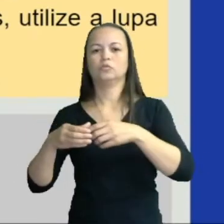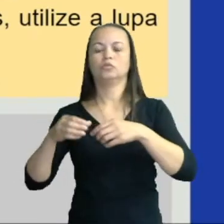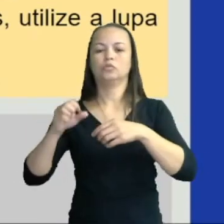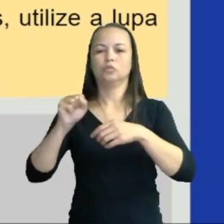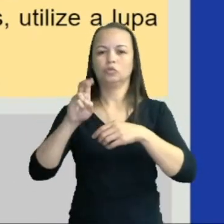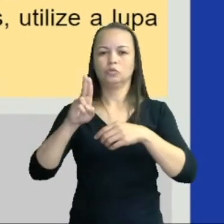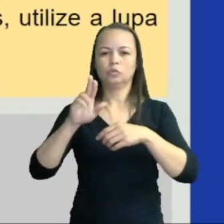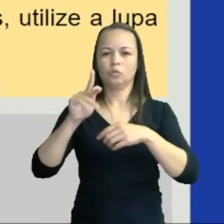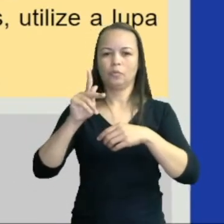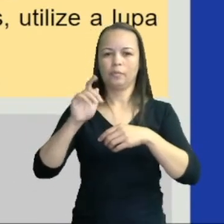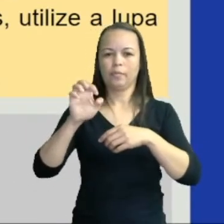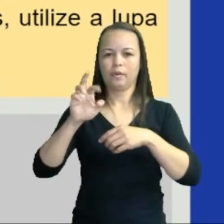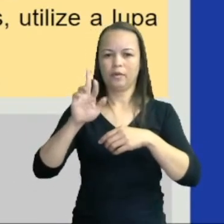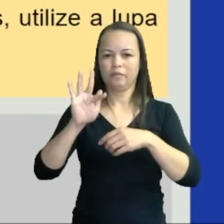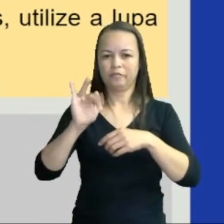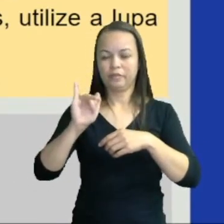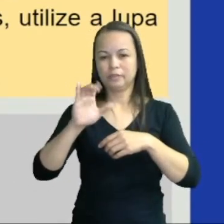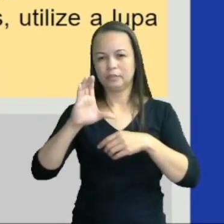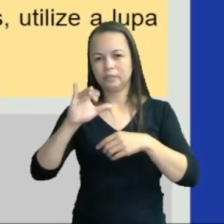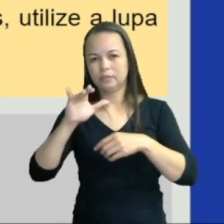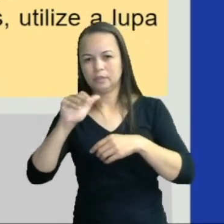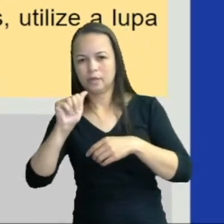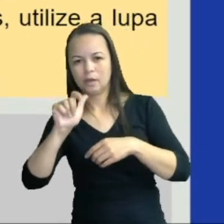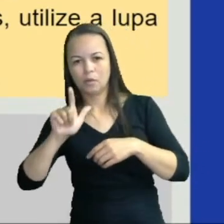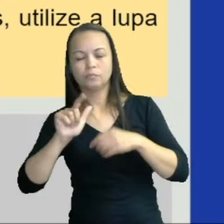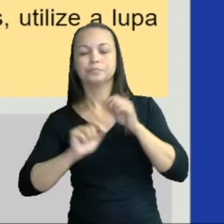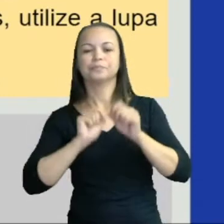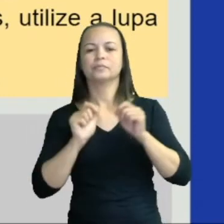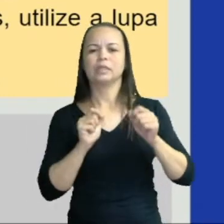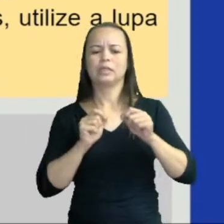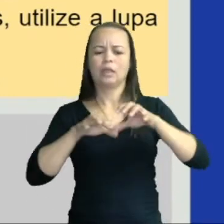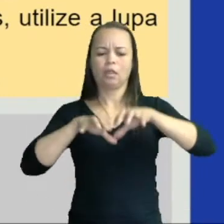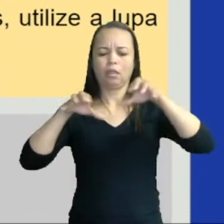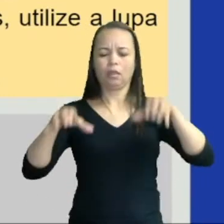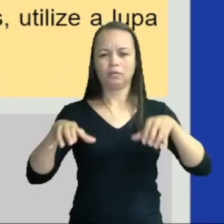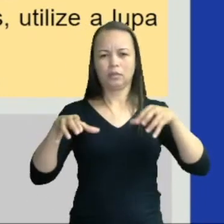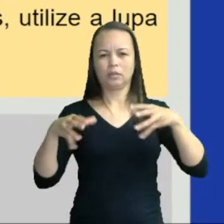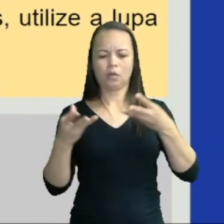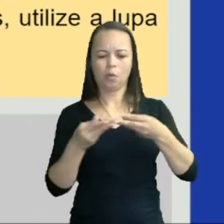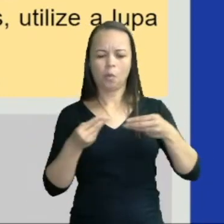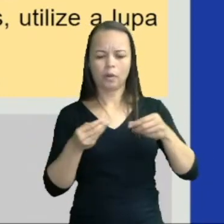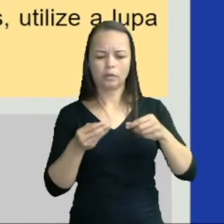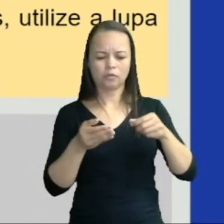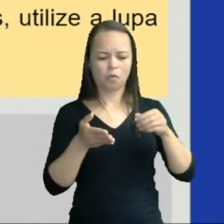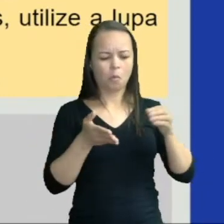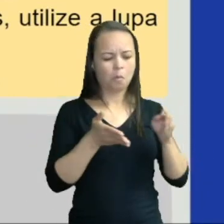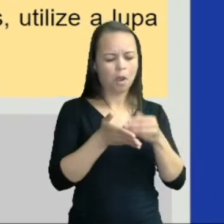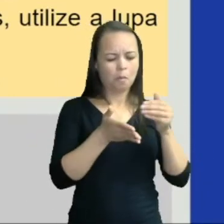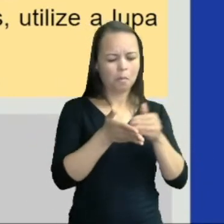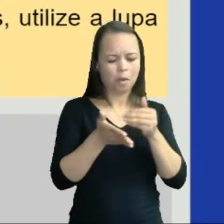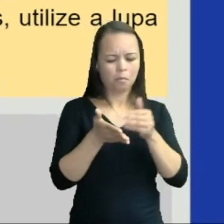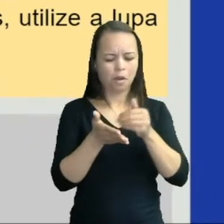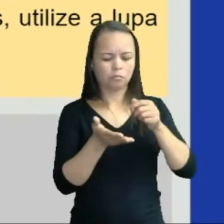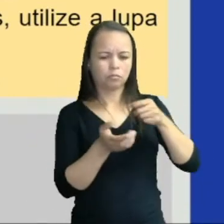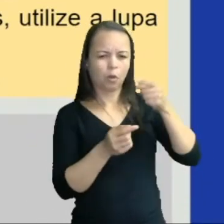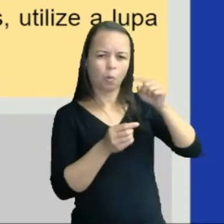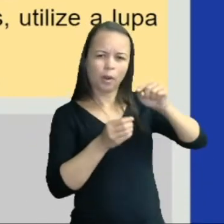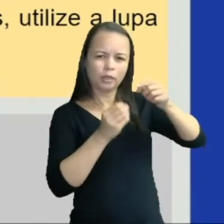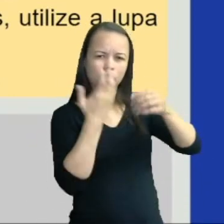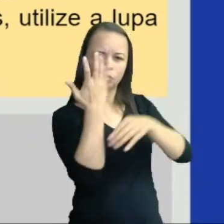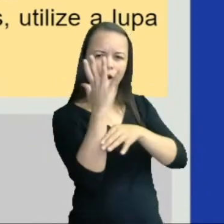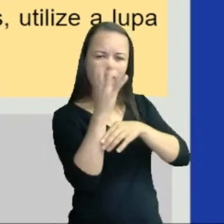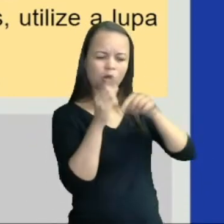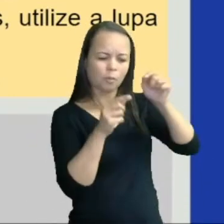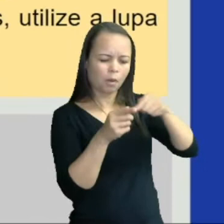jornal, despeje as amostras do solo separadas. Com o palito, vá remexendo as amostras. E se tiver